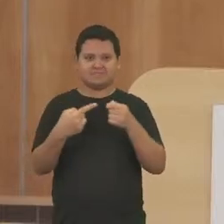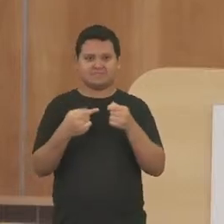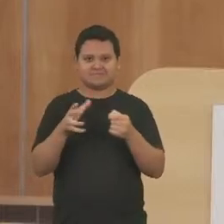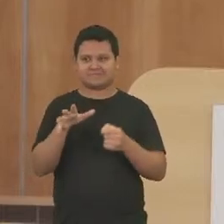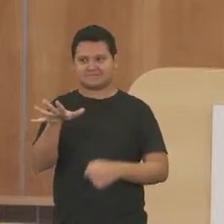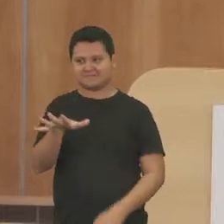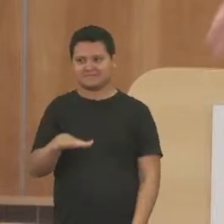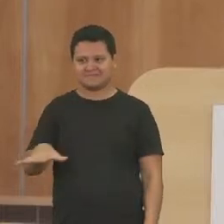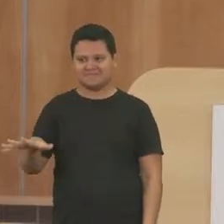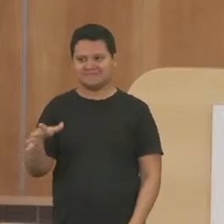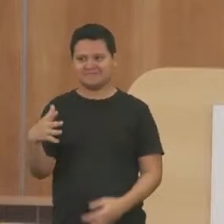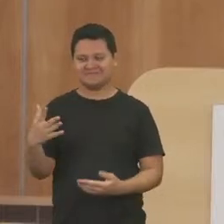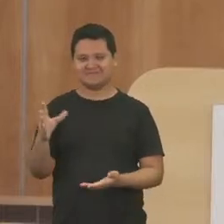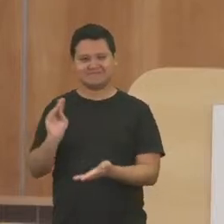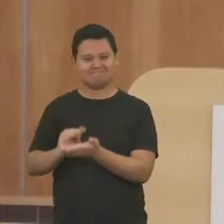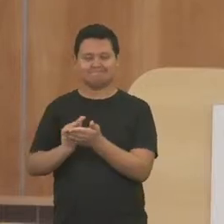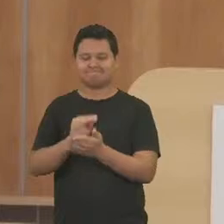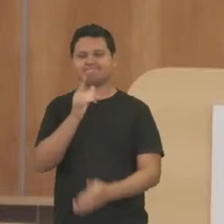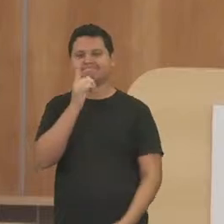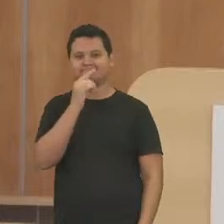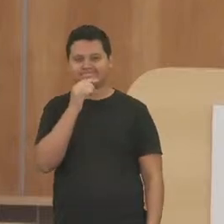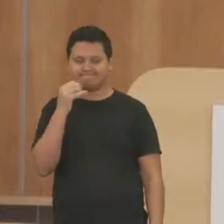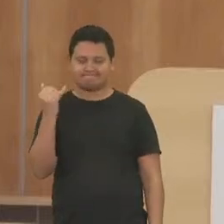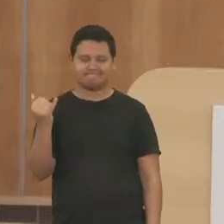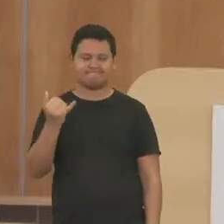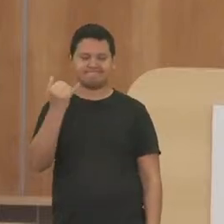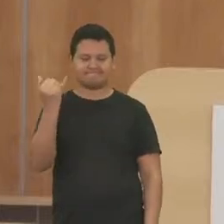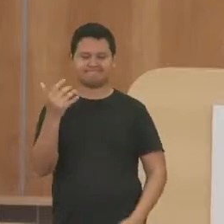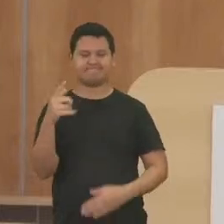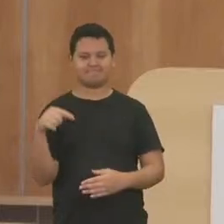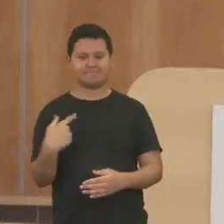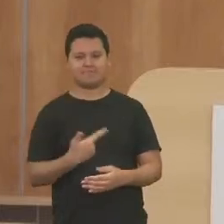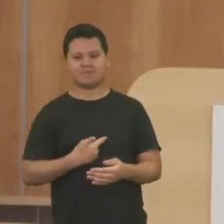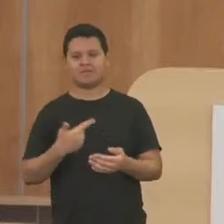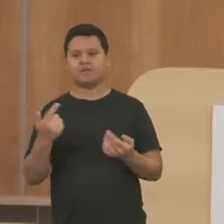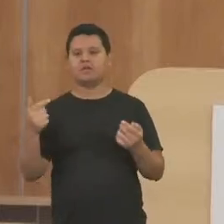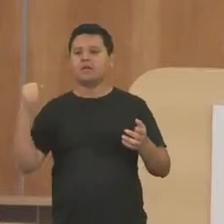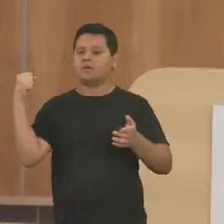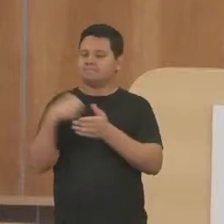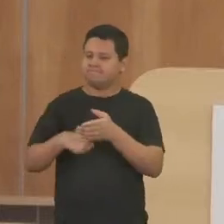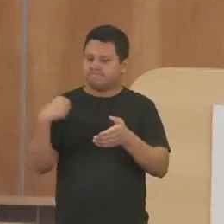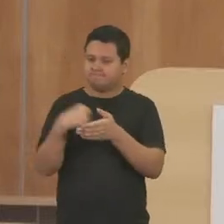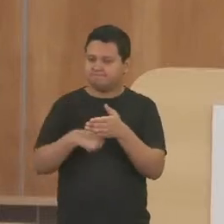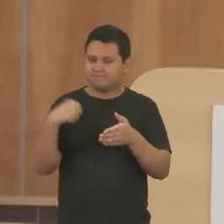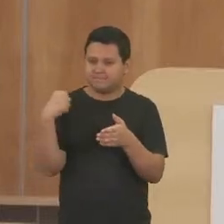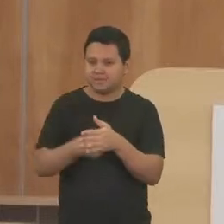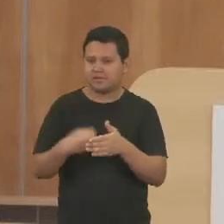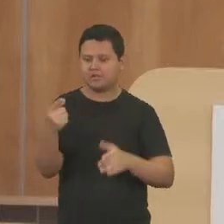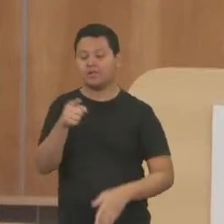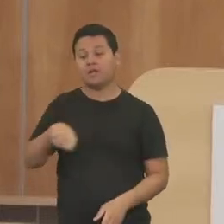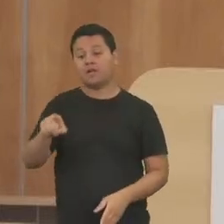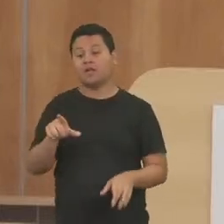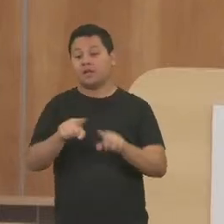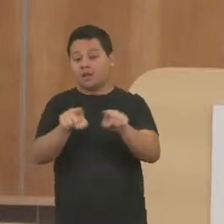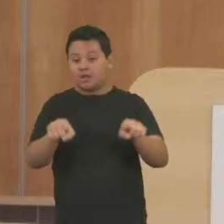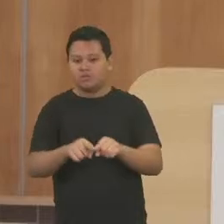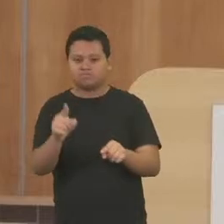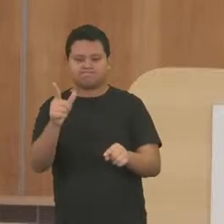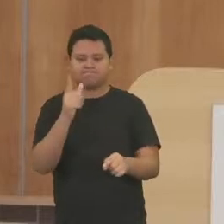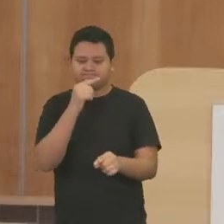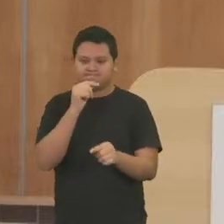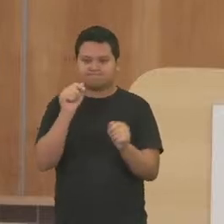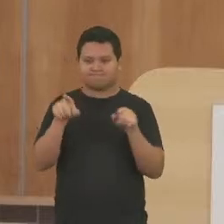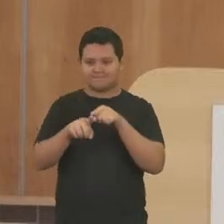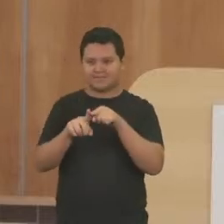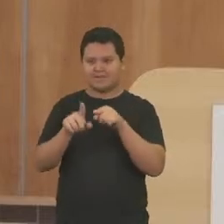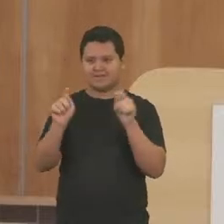do esporte. Agora, faltar água é faltar um bem essencial, e nós estamos aqui para lutar, para que os campos da nossa cidade não só tenham água, né,